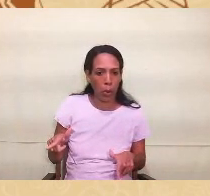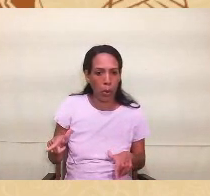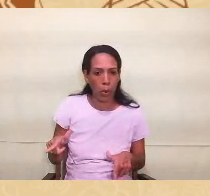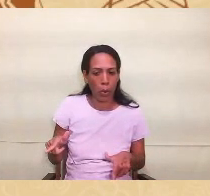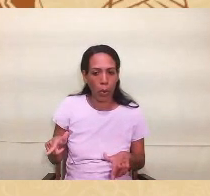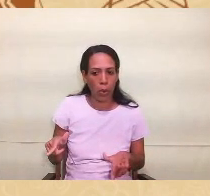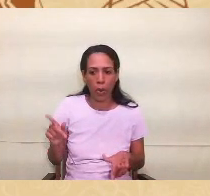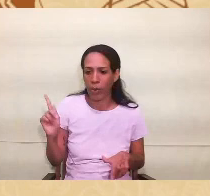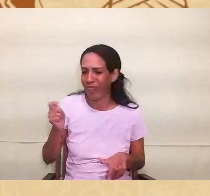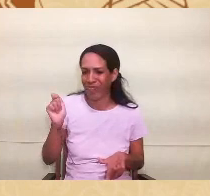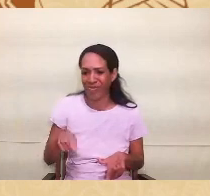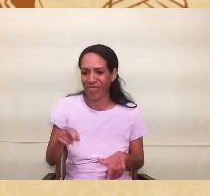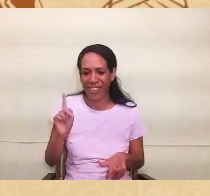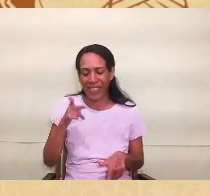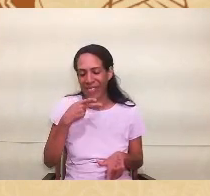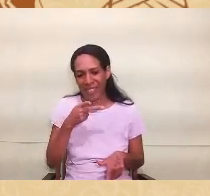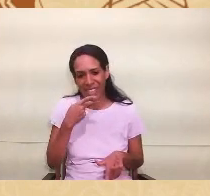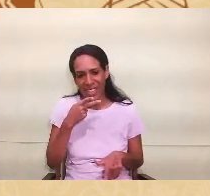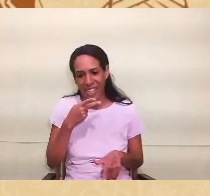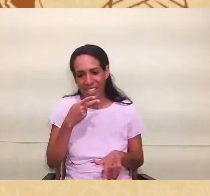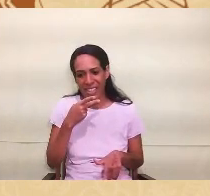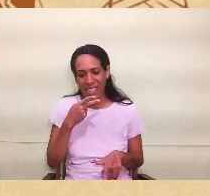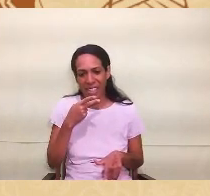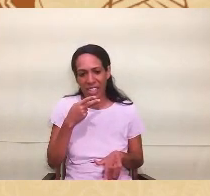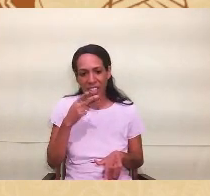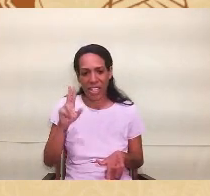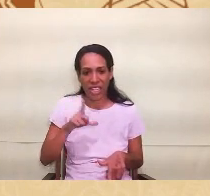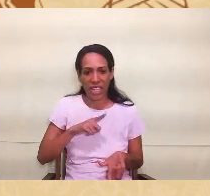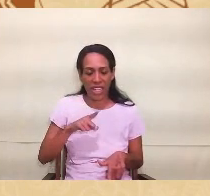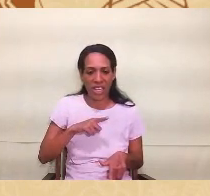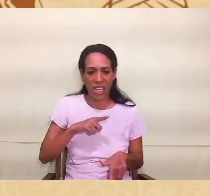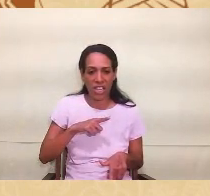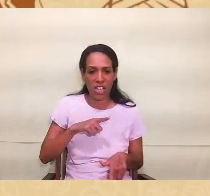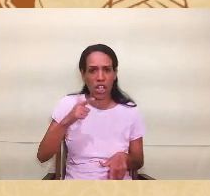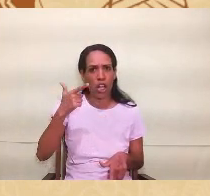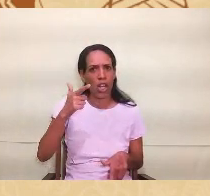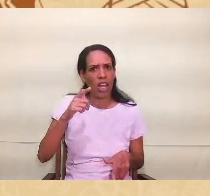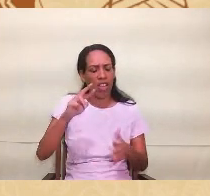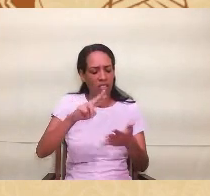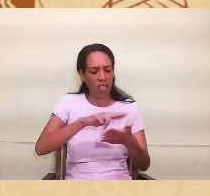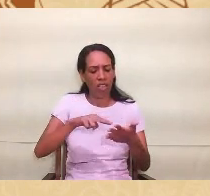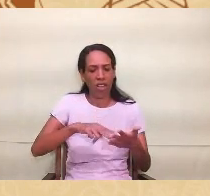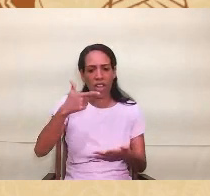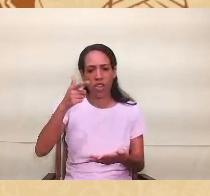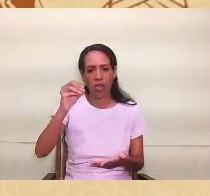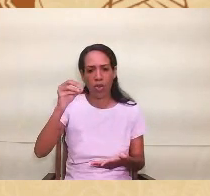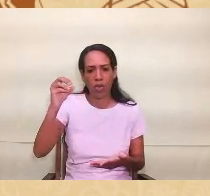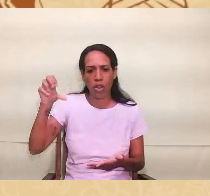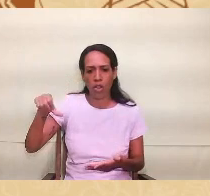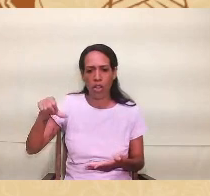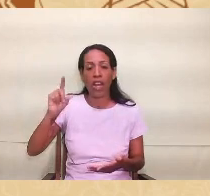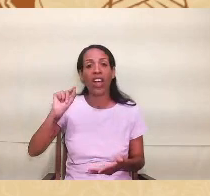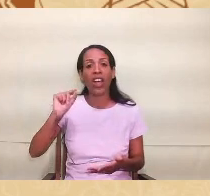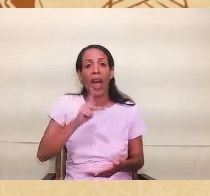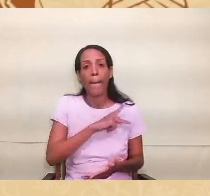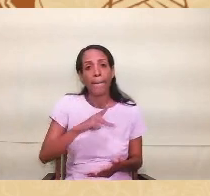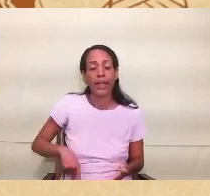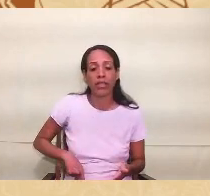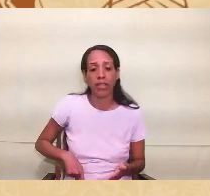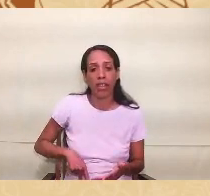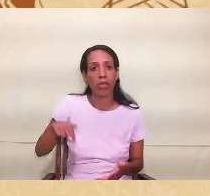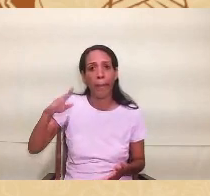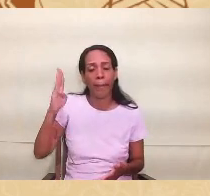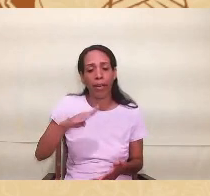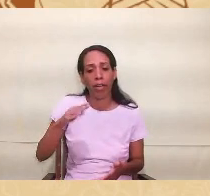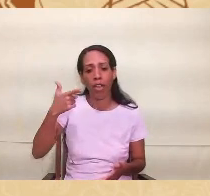Não dá para não falar, né? O nosso relatório aqui saiu em 2009. Quem era o presidente da República em 2009? Em 2009